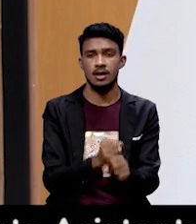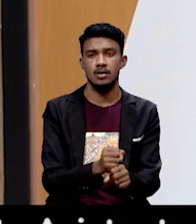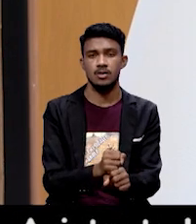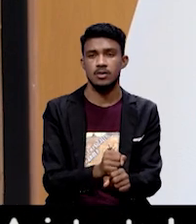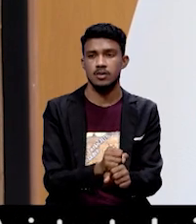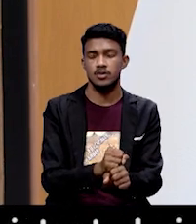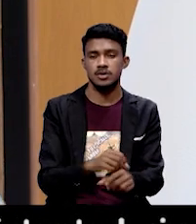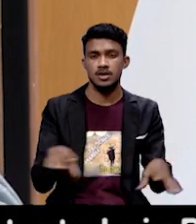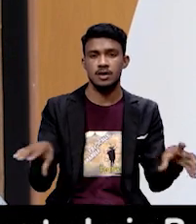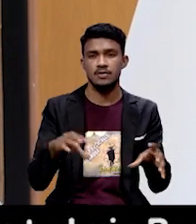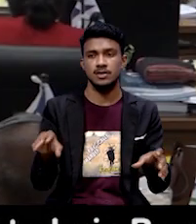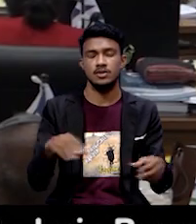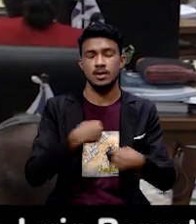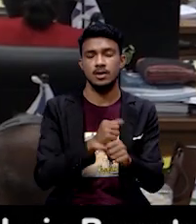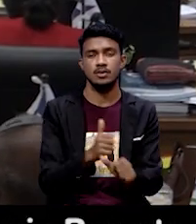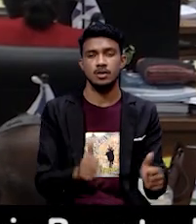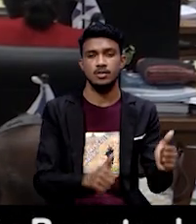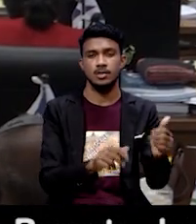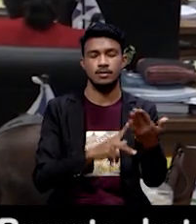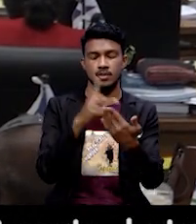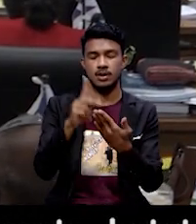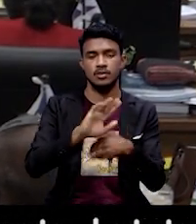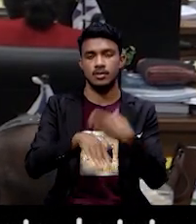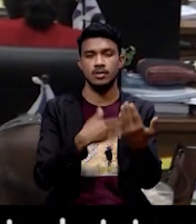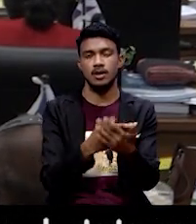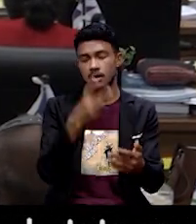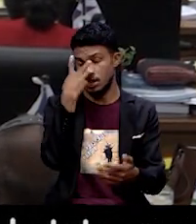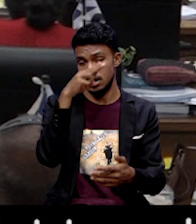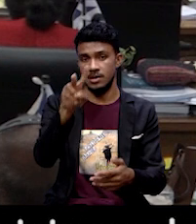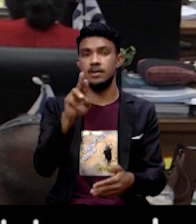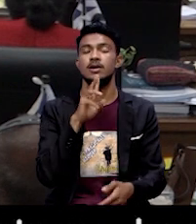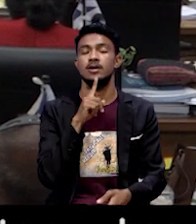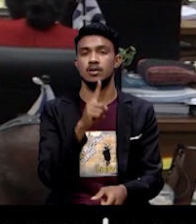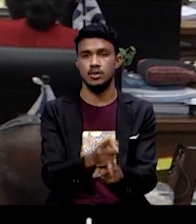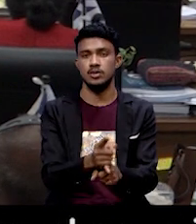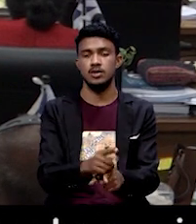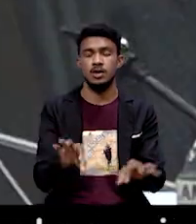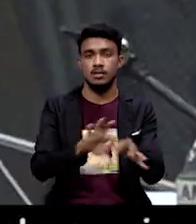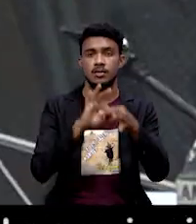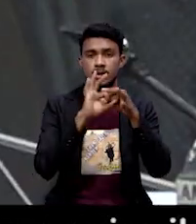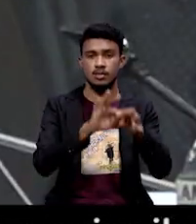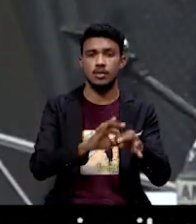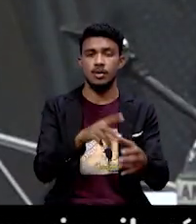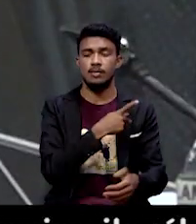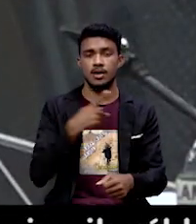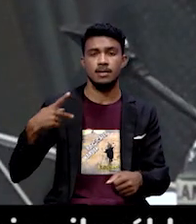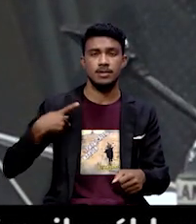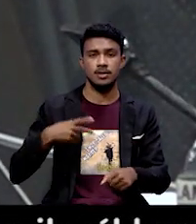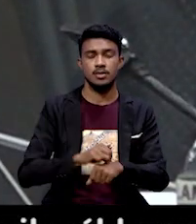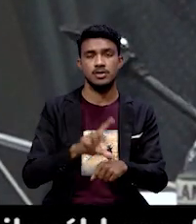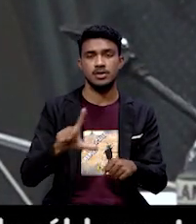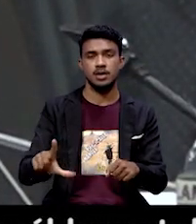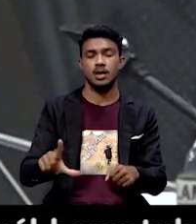ba implementação plano sudah. Hareba realidade nebe iha, membro Parlamento Nacional, deputado Abel Pires,